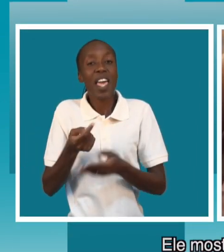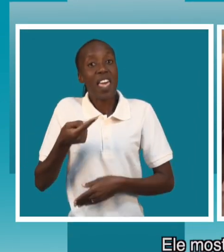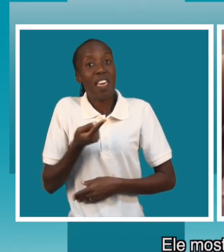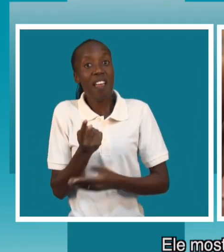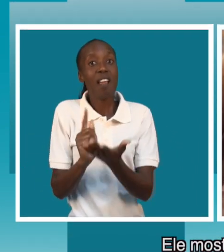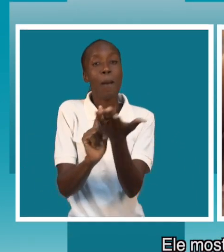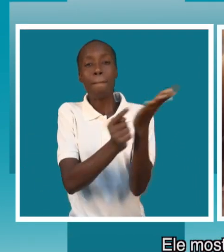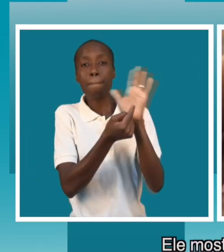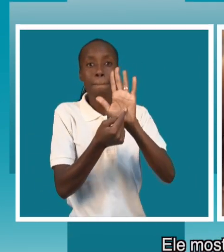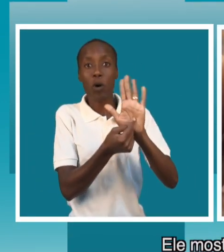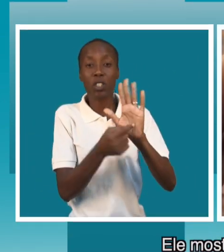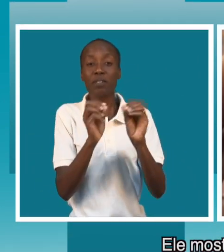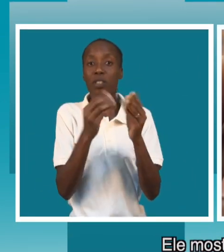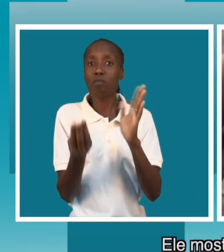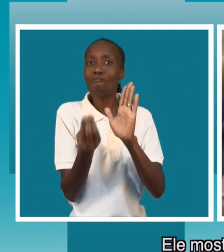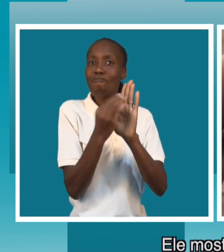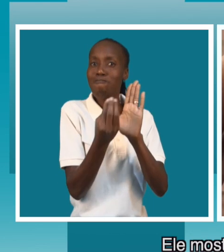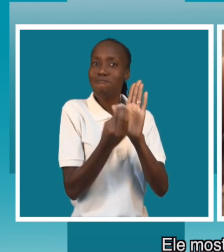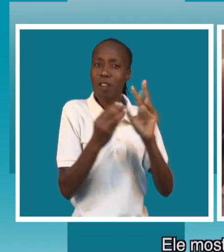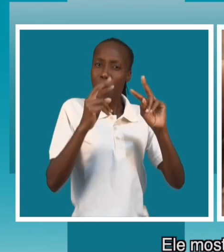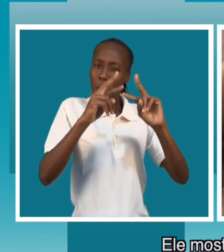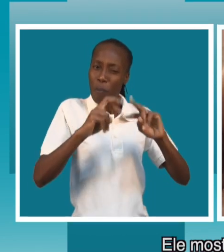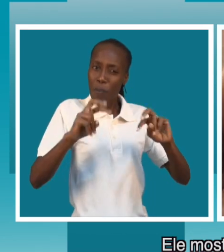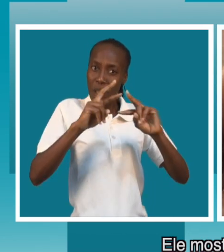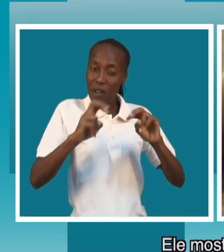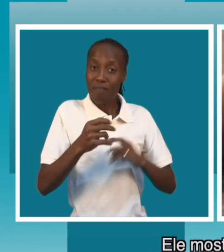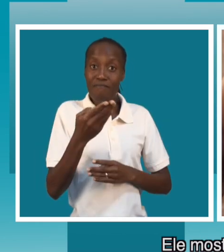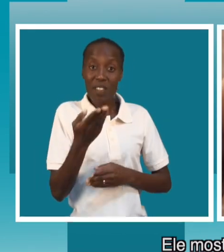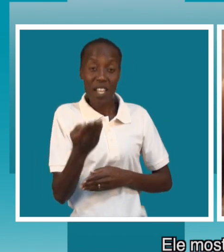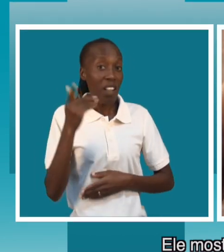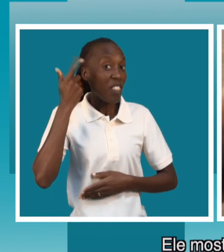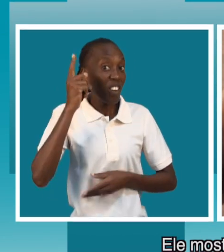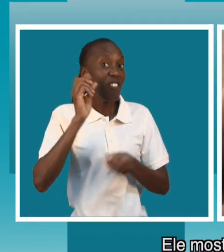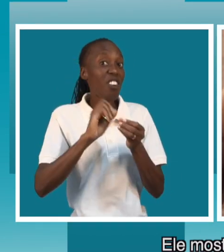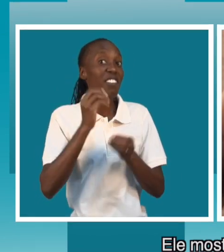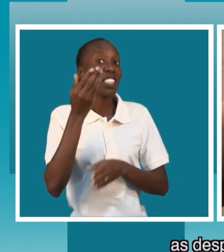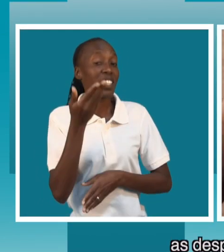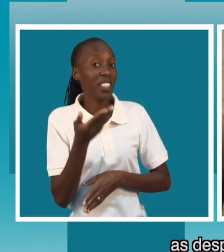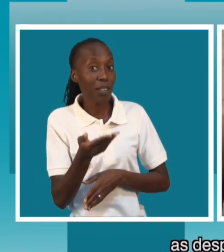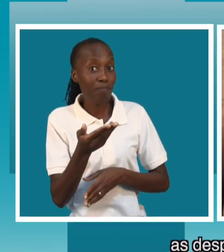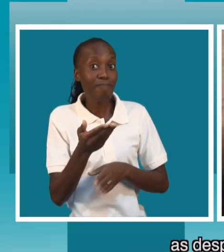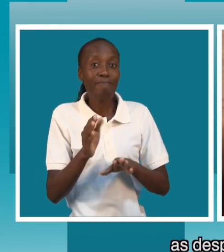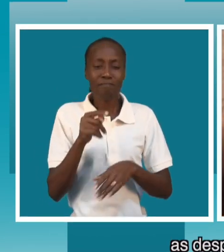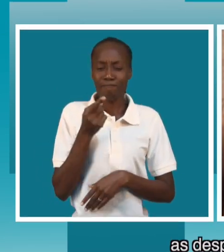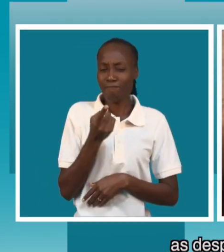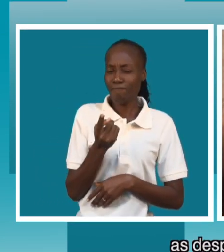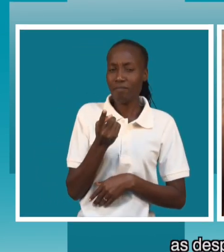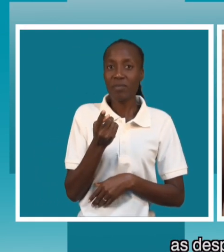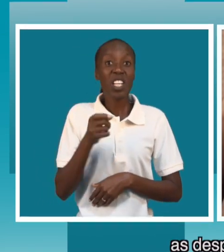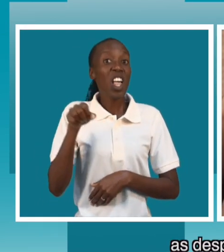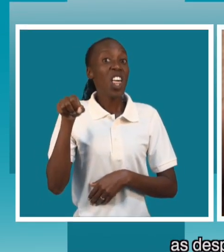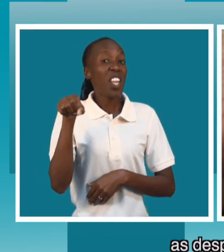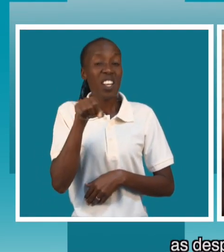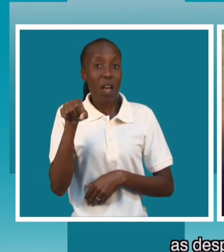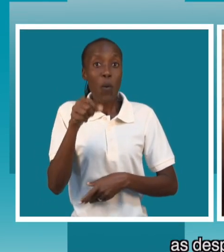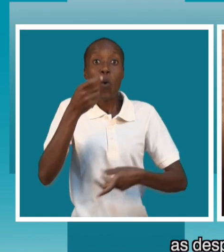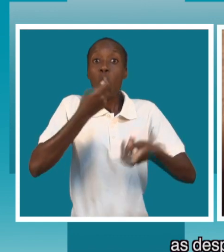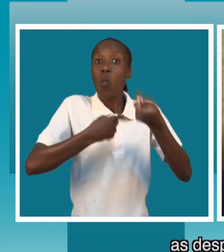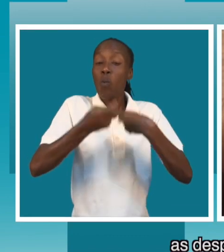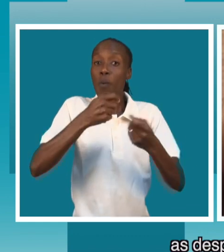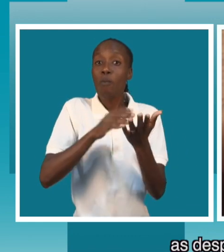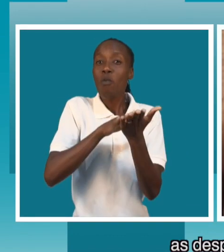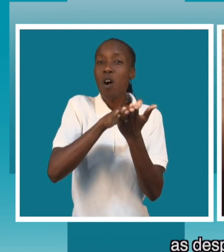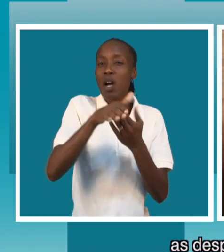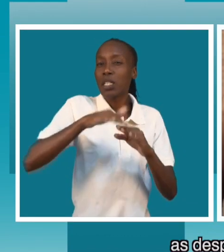mostra através de registros e análises que o próprio aplicativo faz que o que